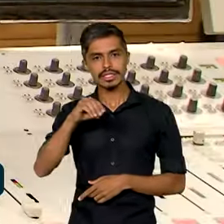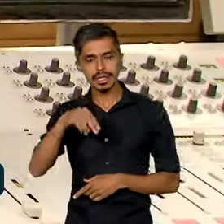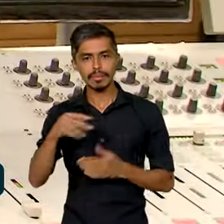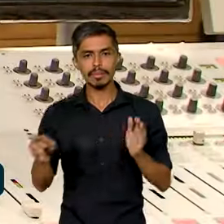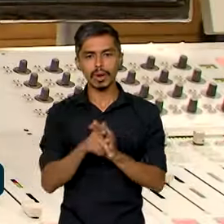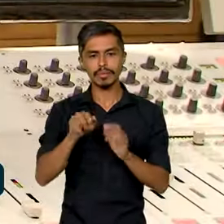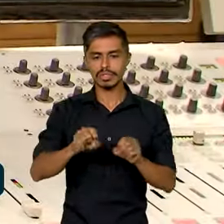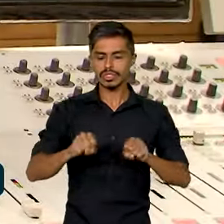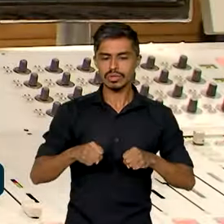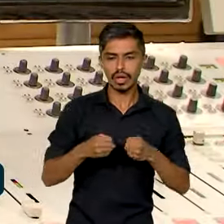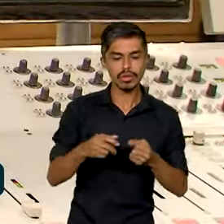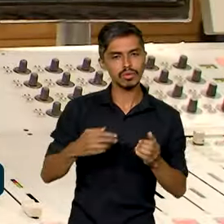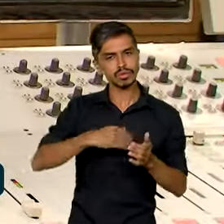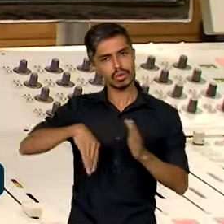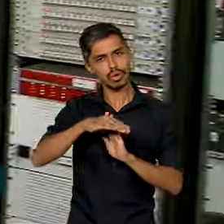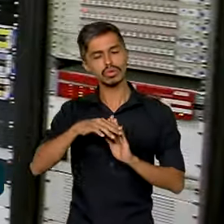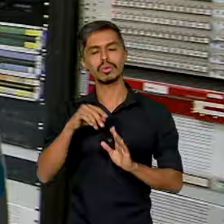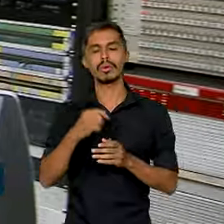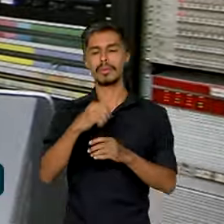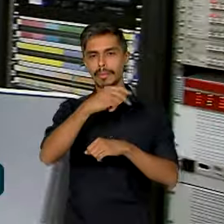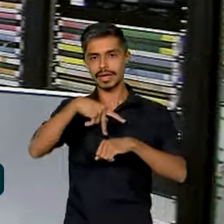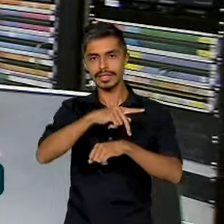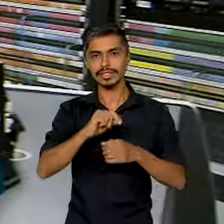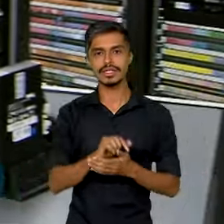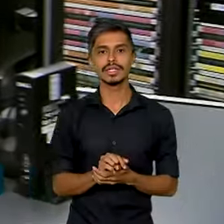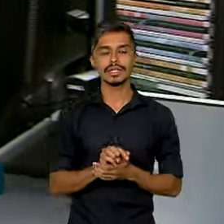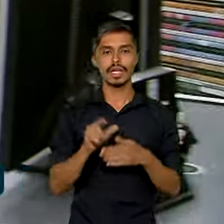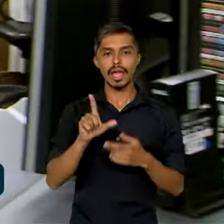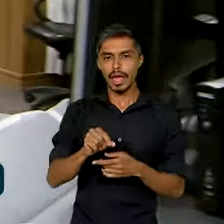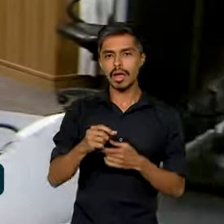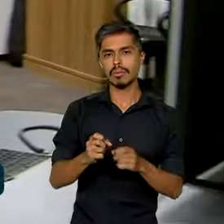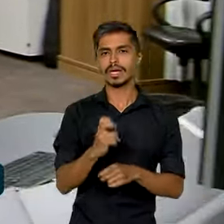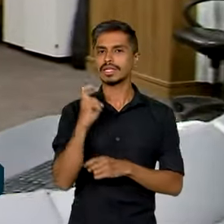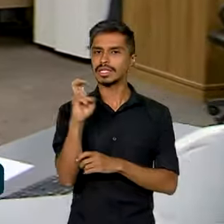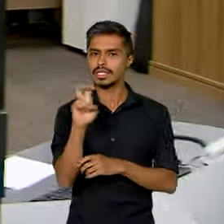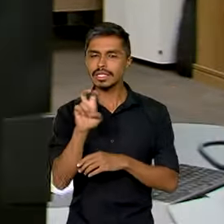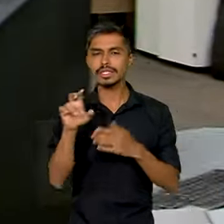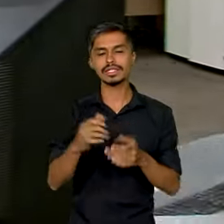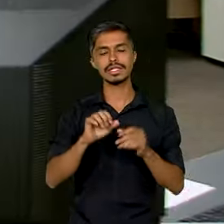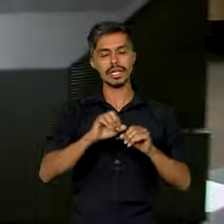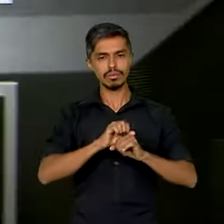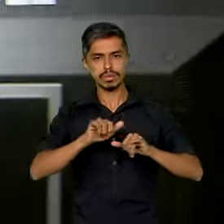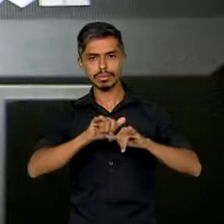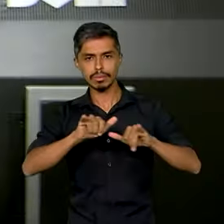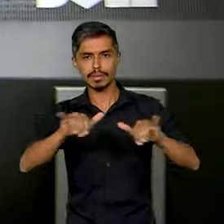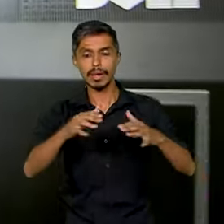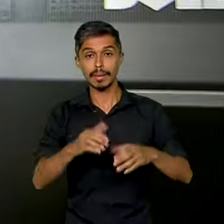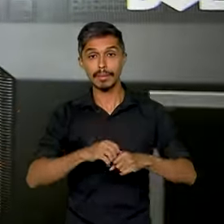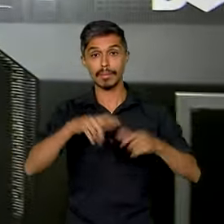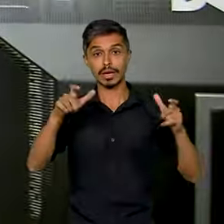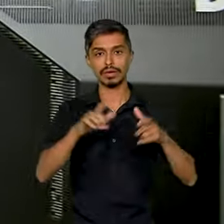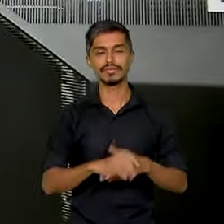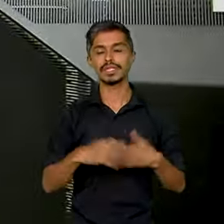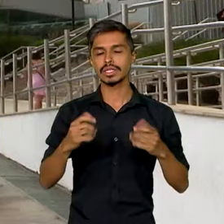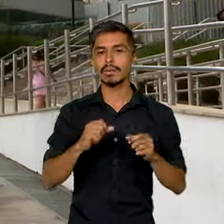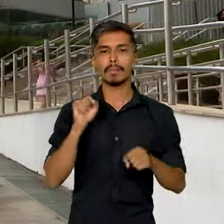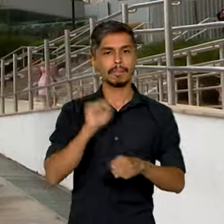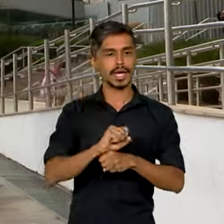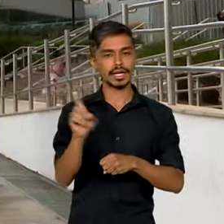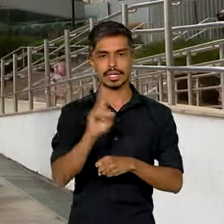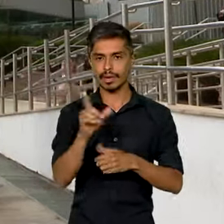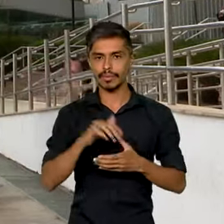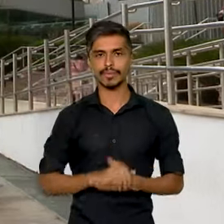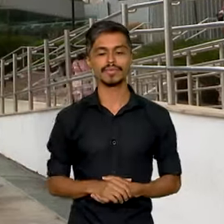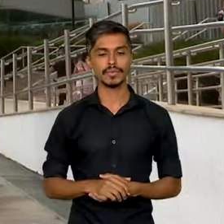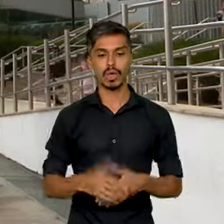de TV e rádio de todo o país, é uma das 5 maiores redes de radiodifusão do Brasil e não para de crescer.